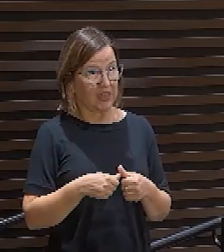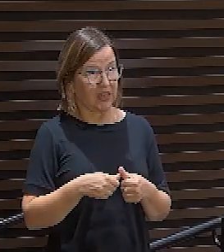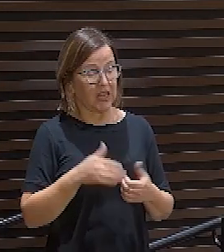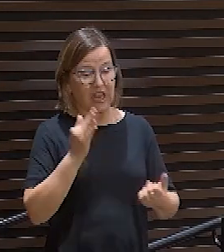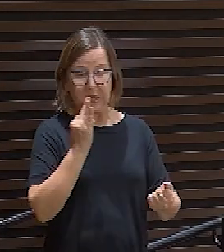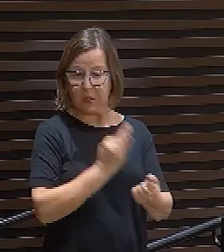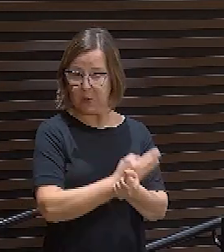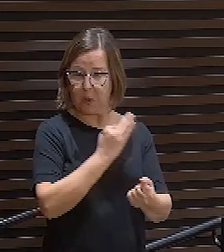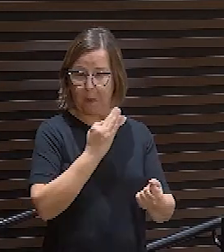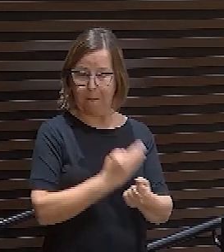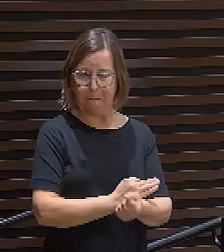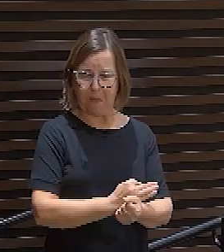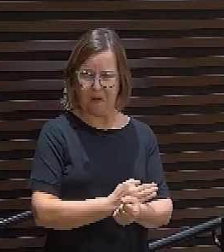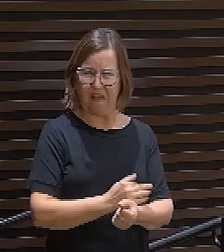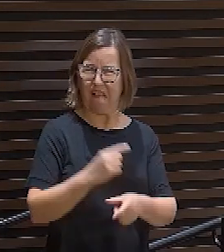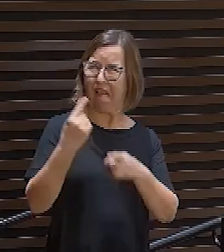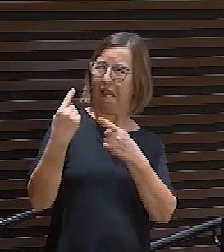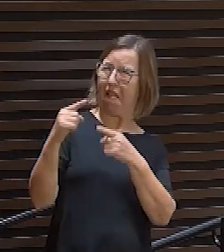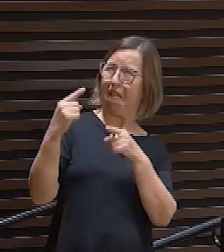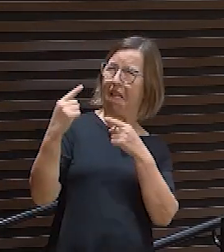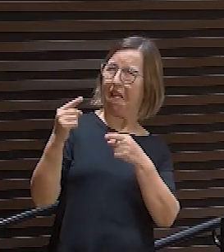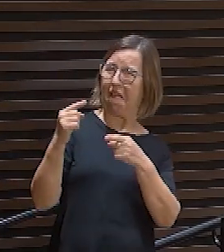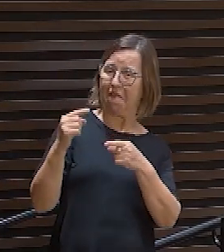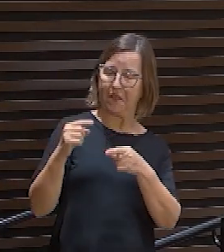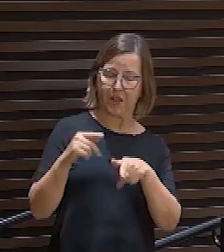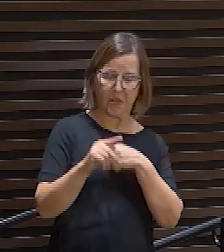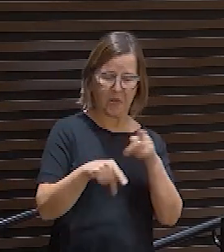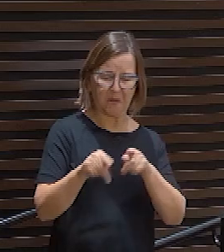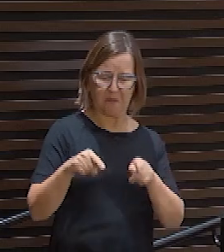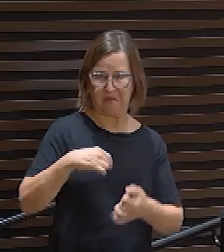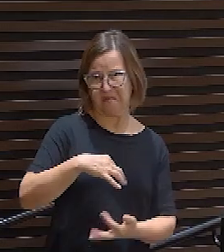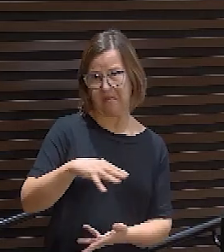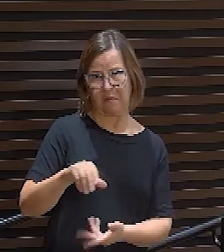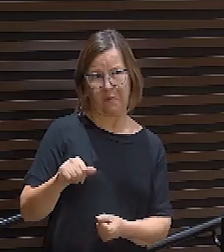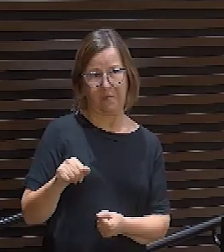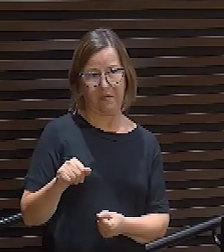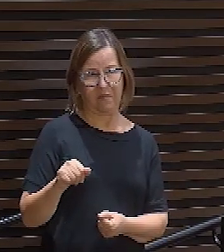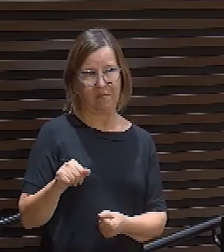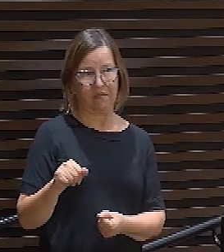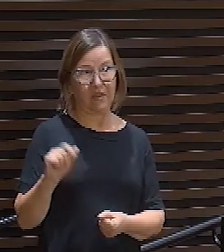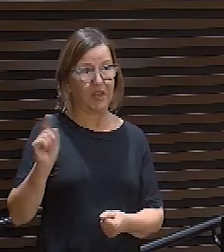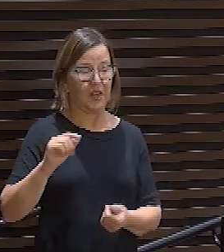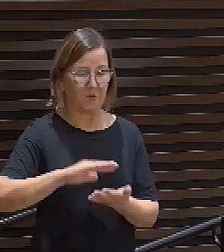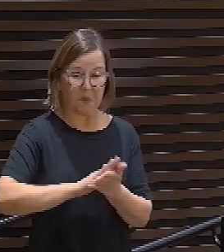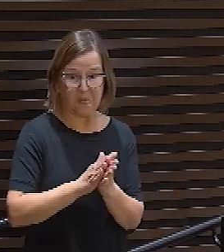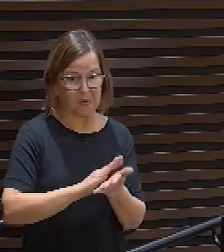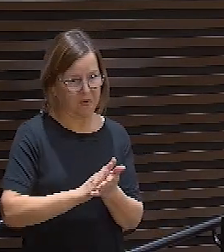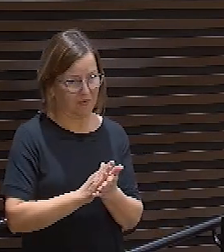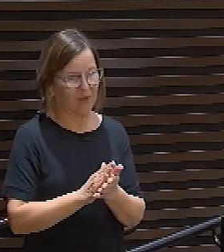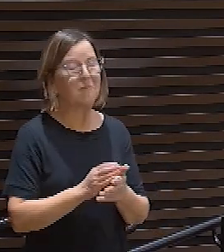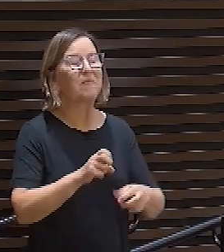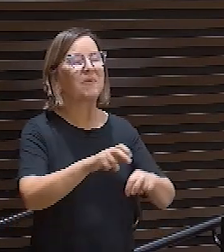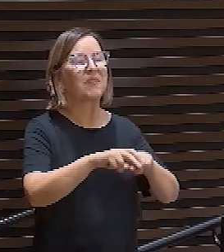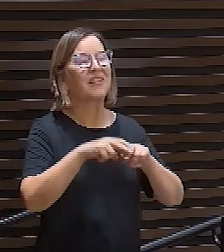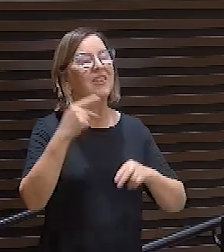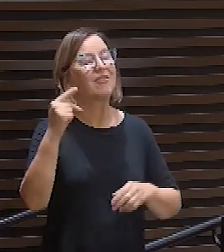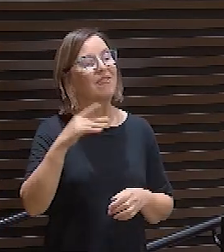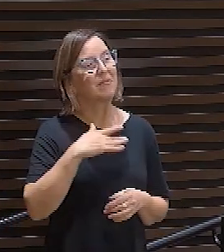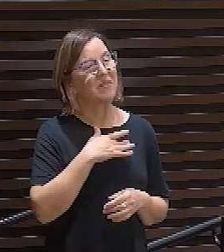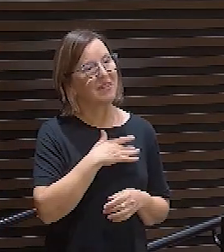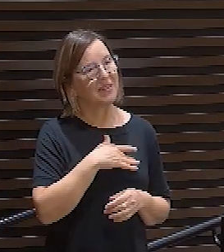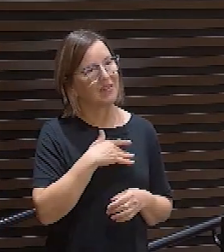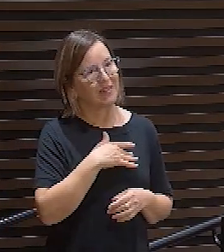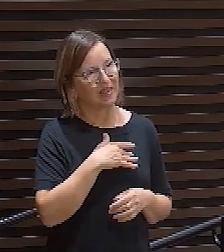fora e não consome tudo isso? por sua misericórdia, porque Ele está chamando os homens